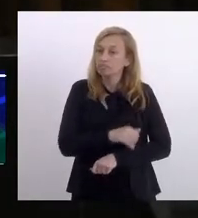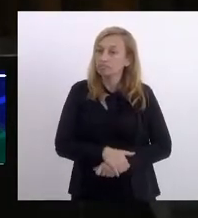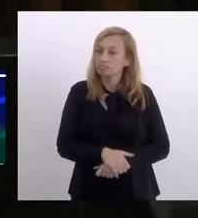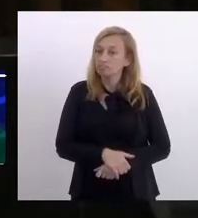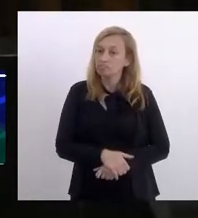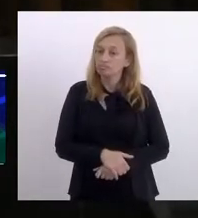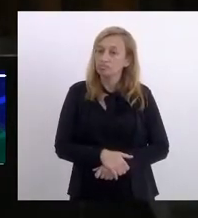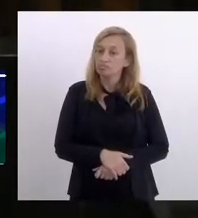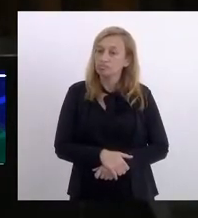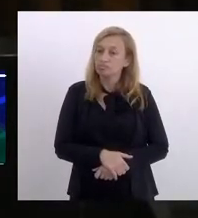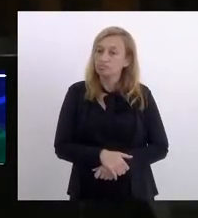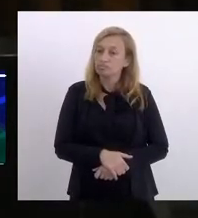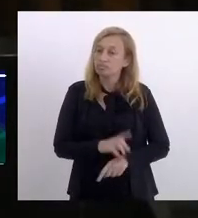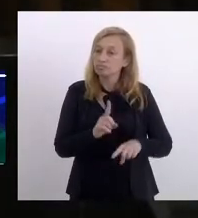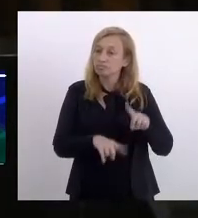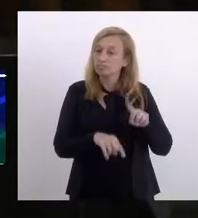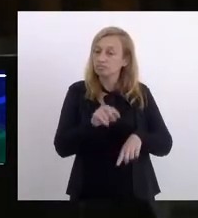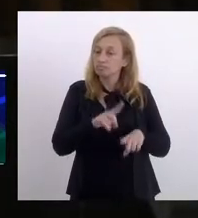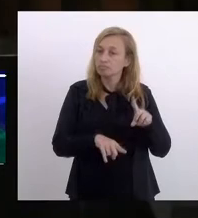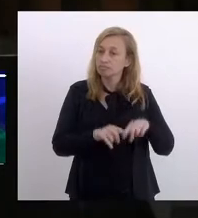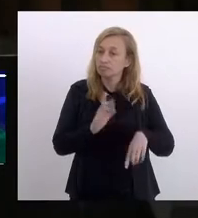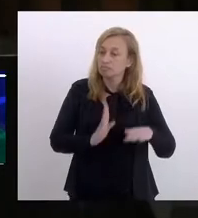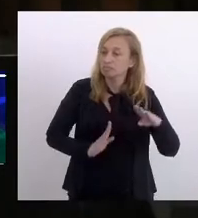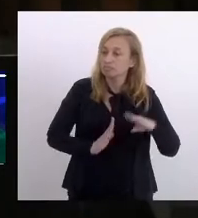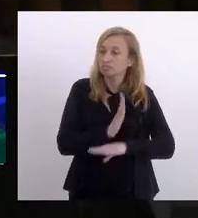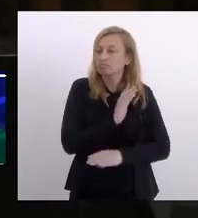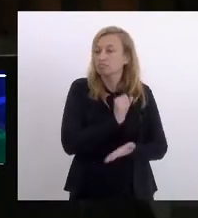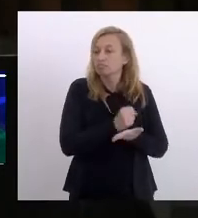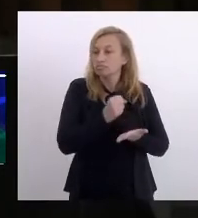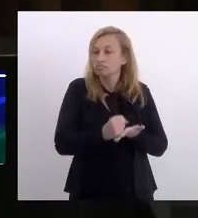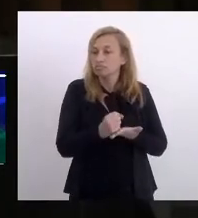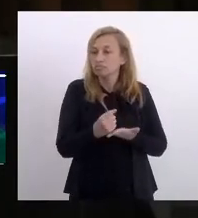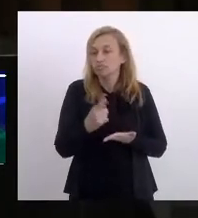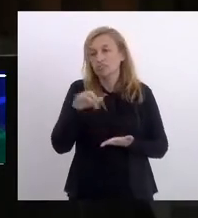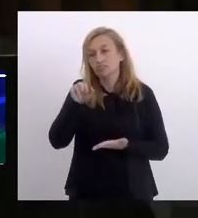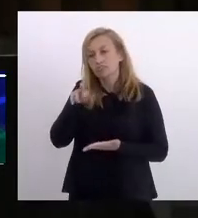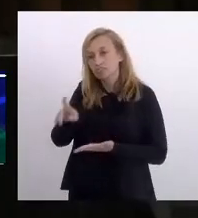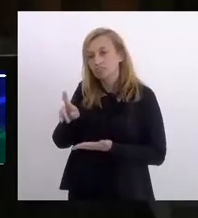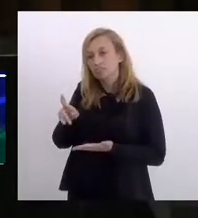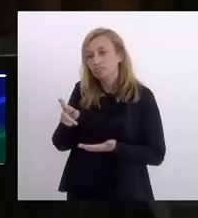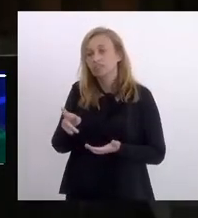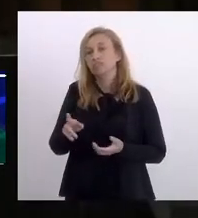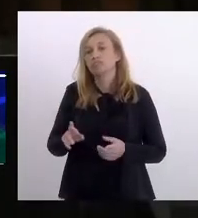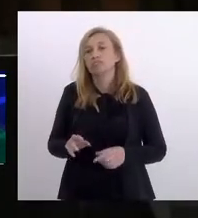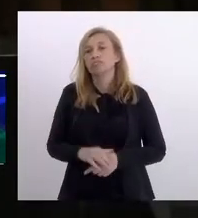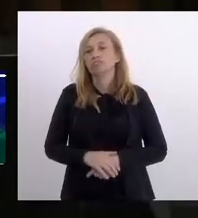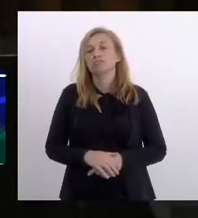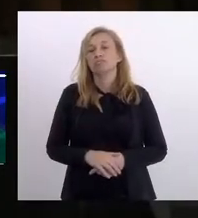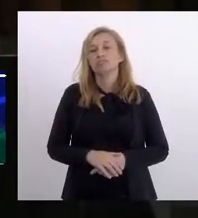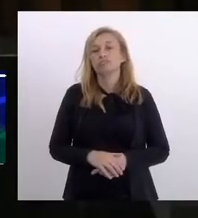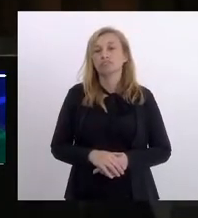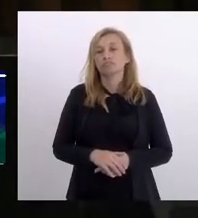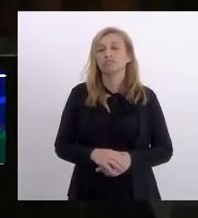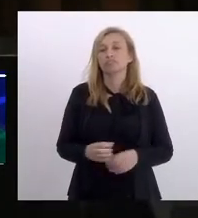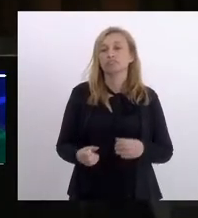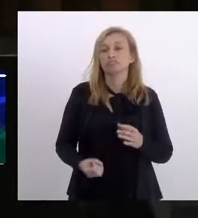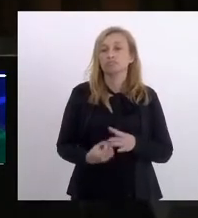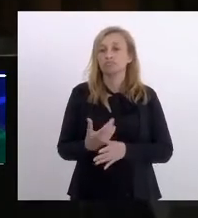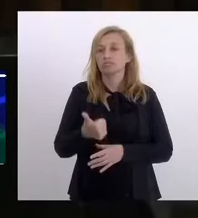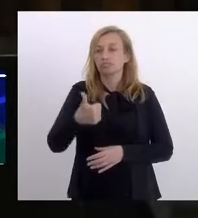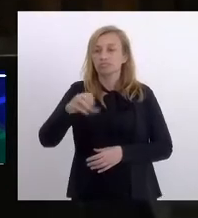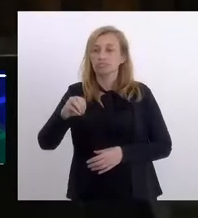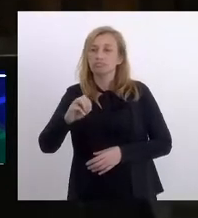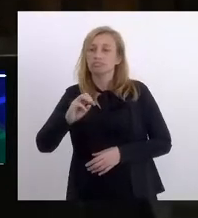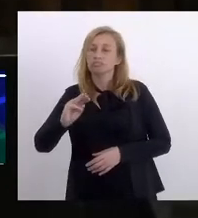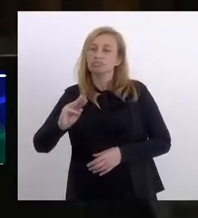tenham ferramentas para romper esse contrato da Operação Delaware, que foi fruto de 10 bilhões de antecipações